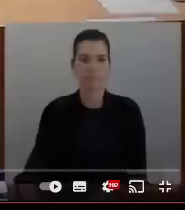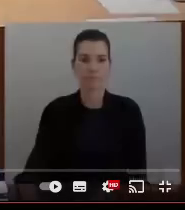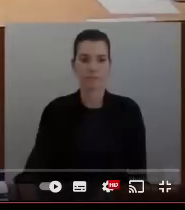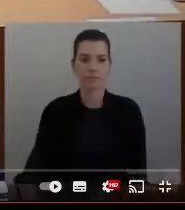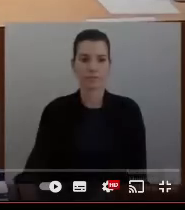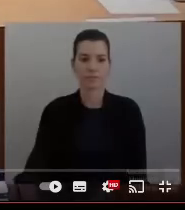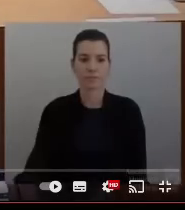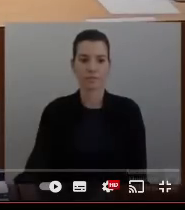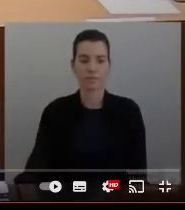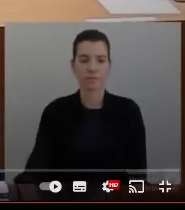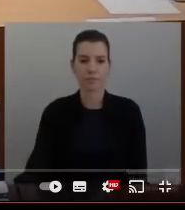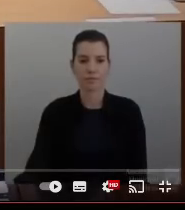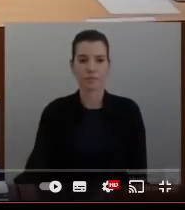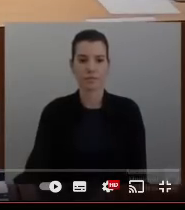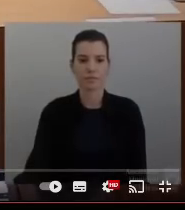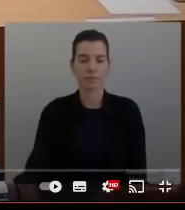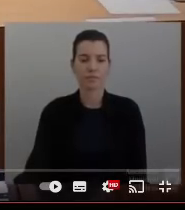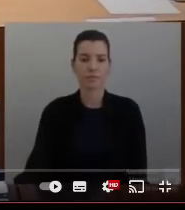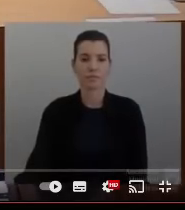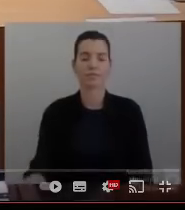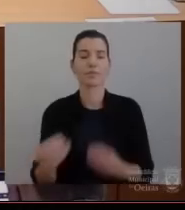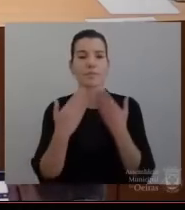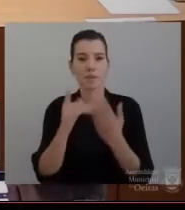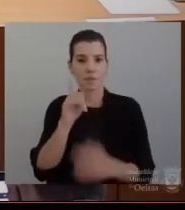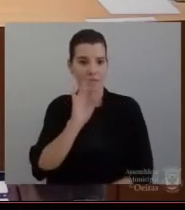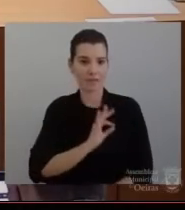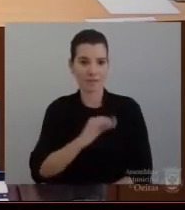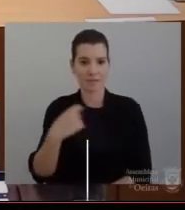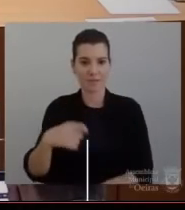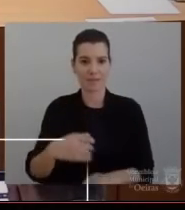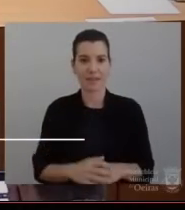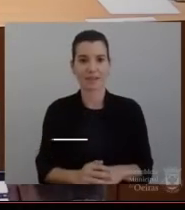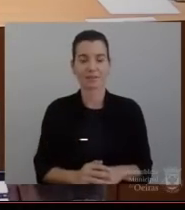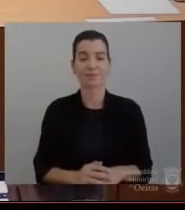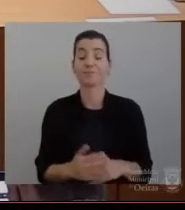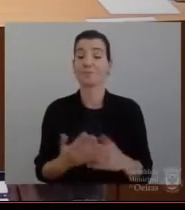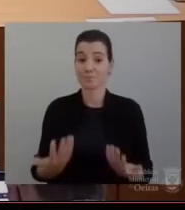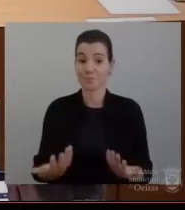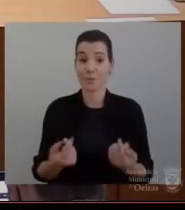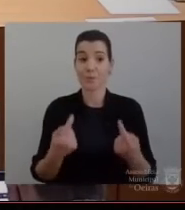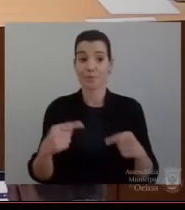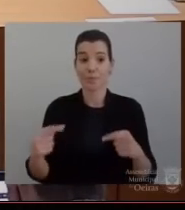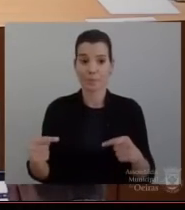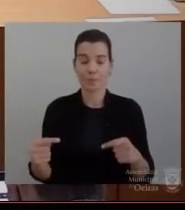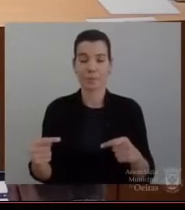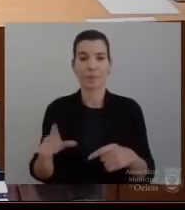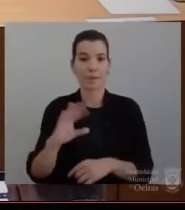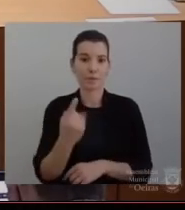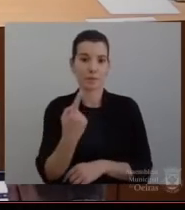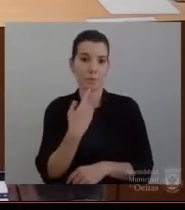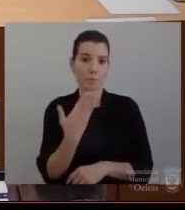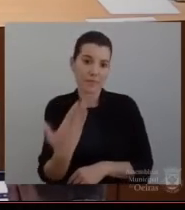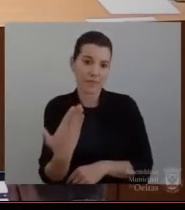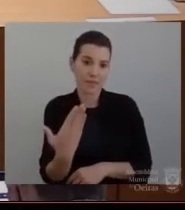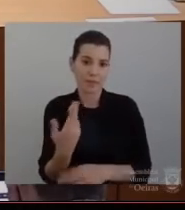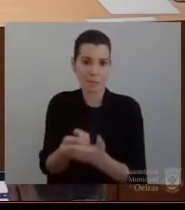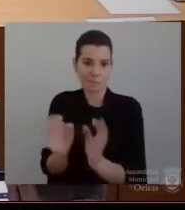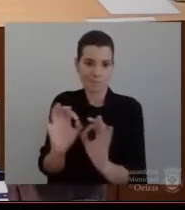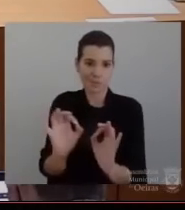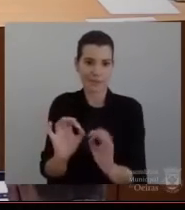Muito obrigado a senhora Presidente olha temos aqui uma um mais um pedido de isenção de taxas